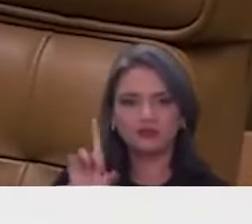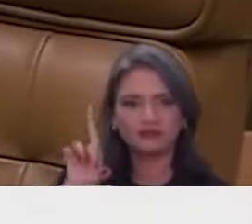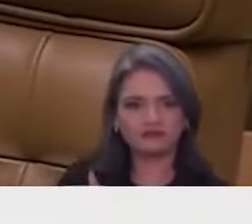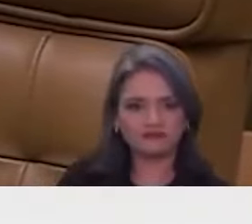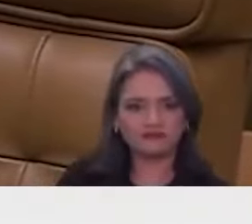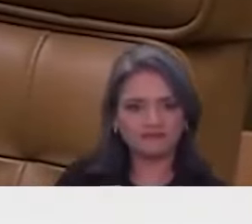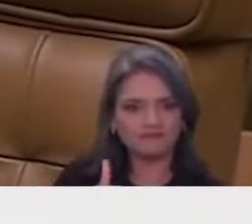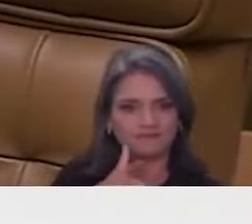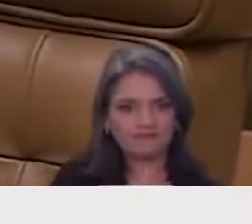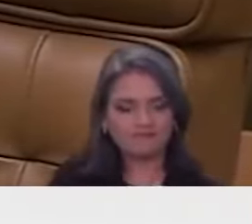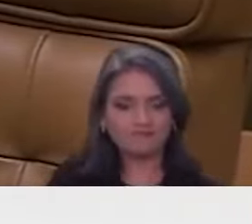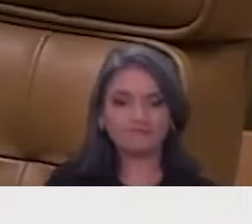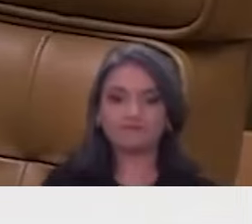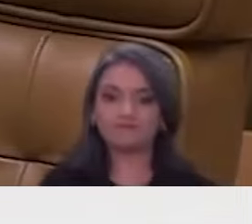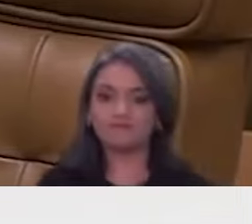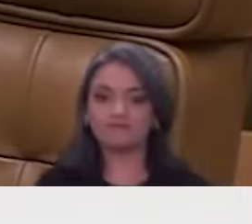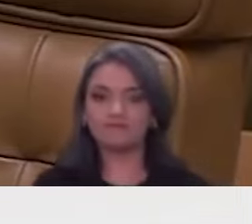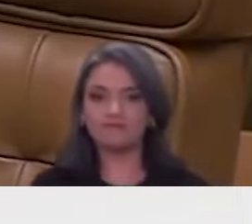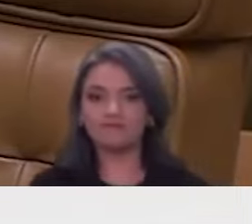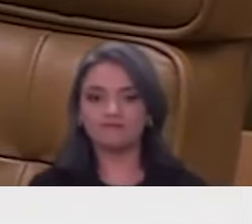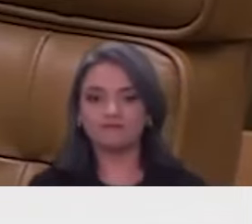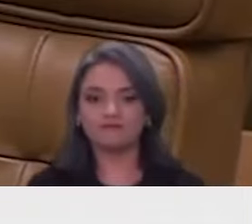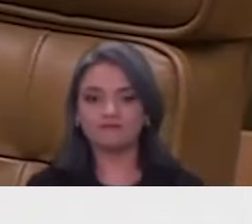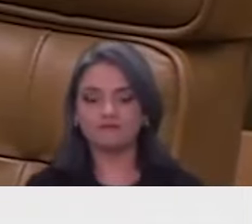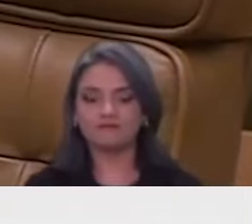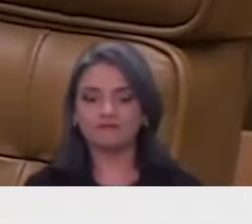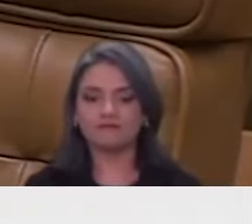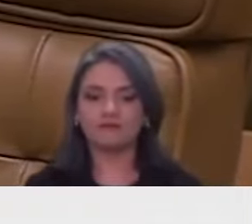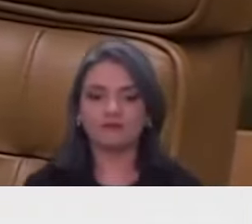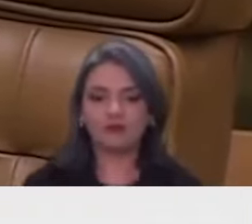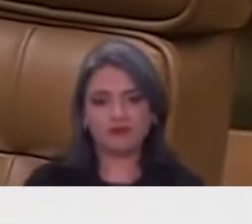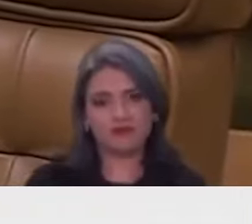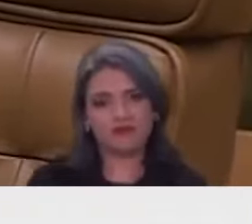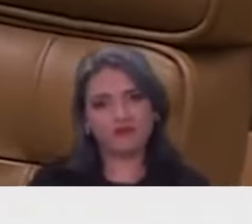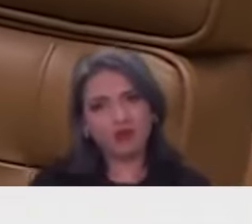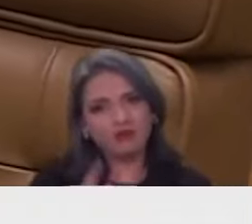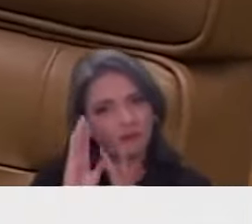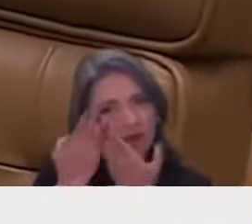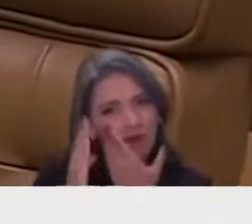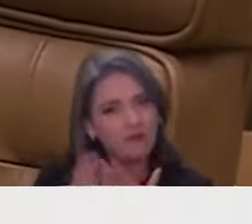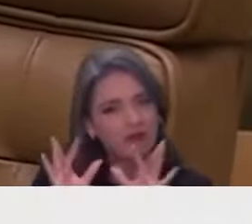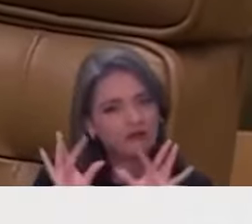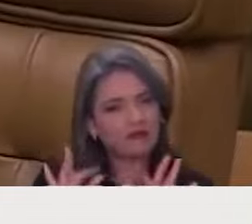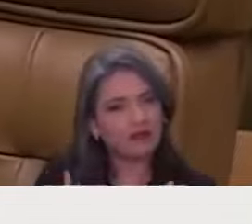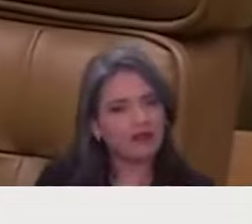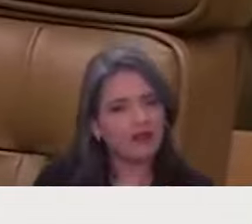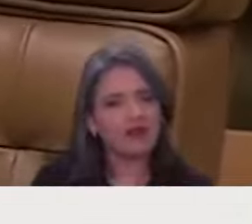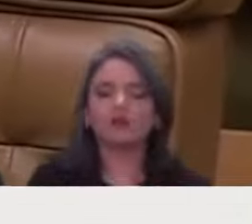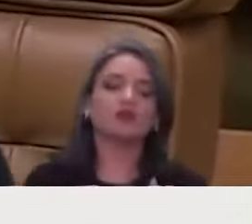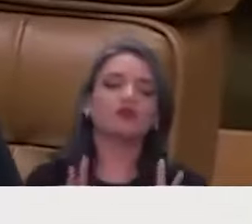sem toda uma análise, pelo menos da minha parte, da